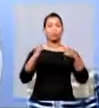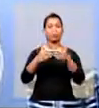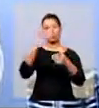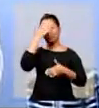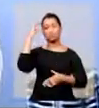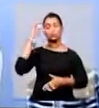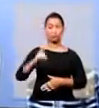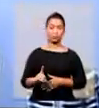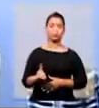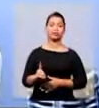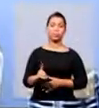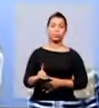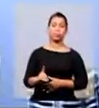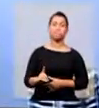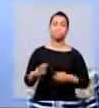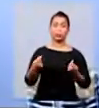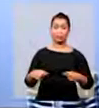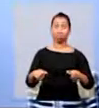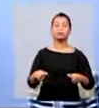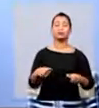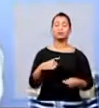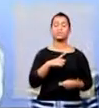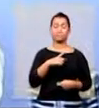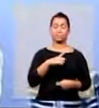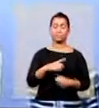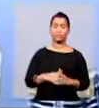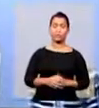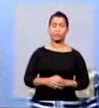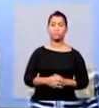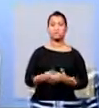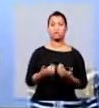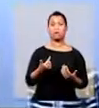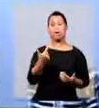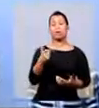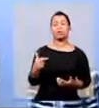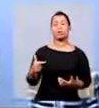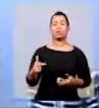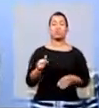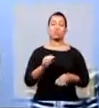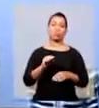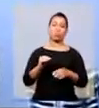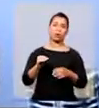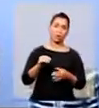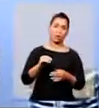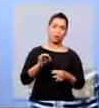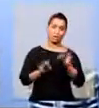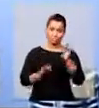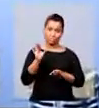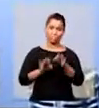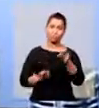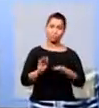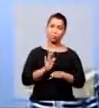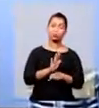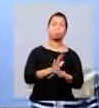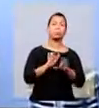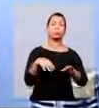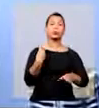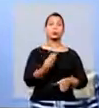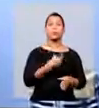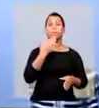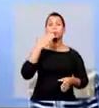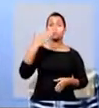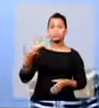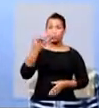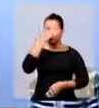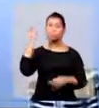não tem uma assessoria jurídica, mas a gente faz encaminhamentos para quem precise de algo jurídico ou de